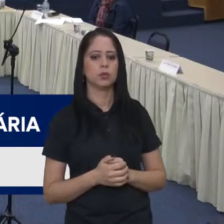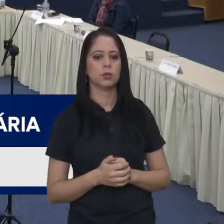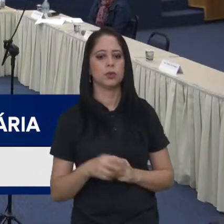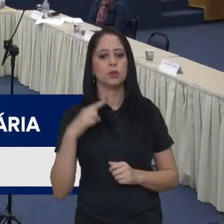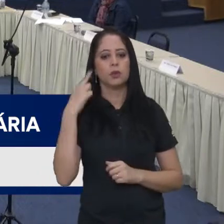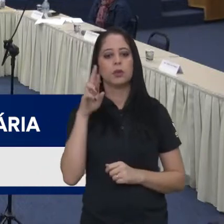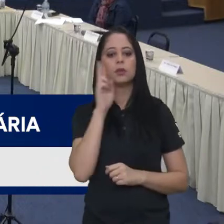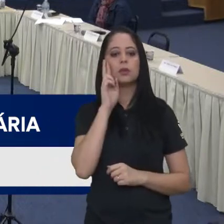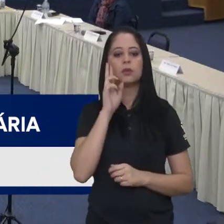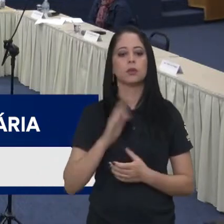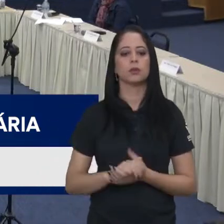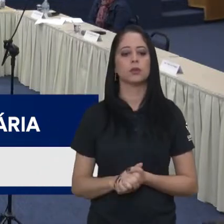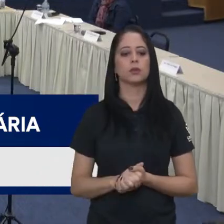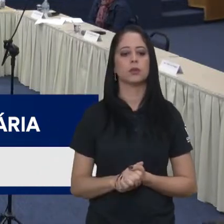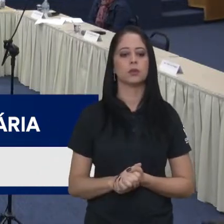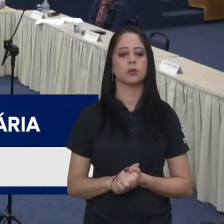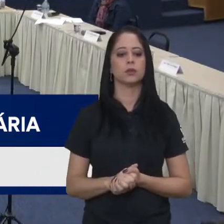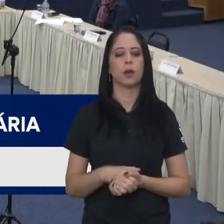Vereador Renato?